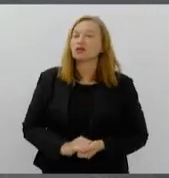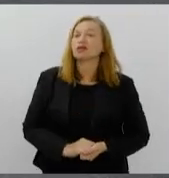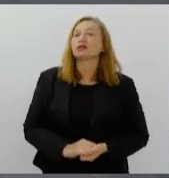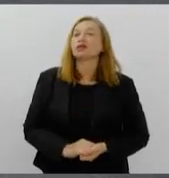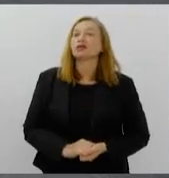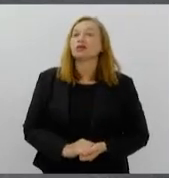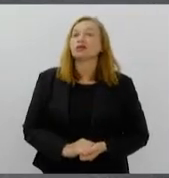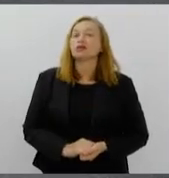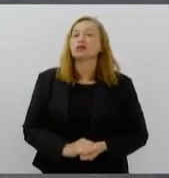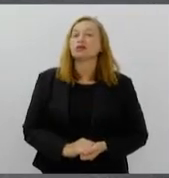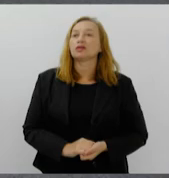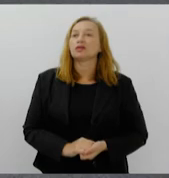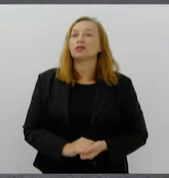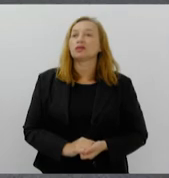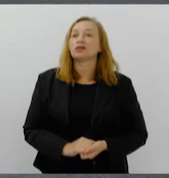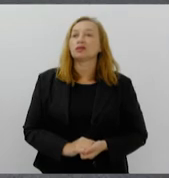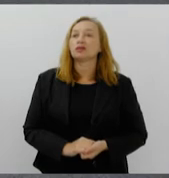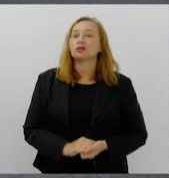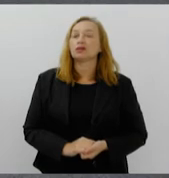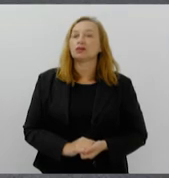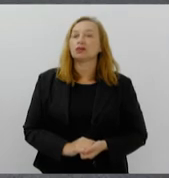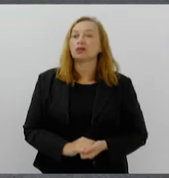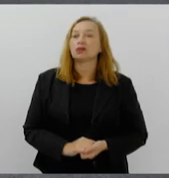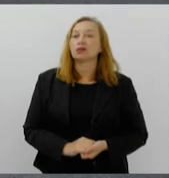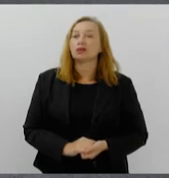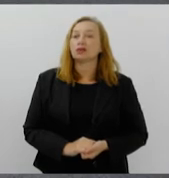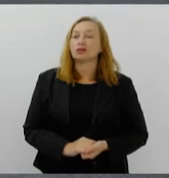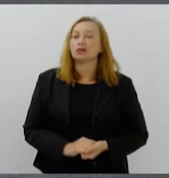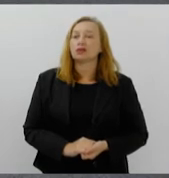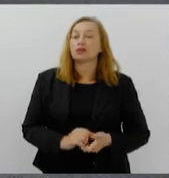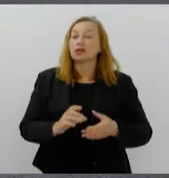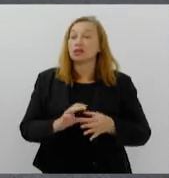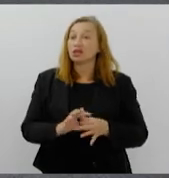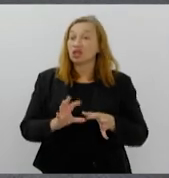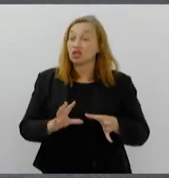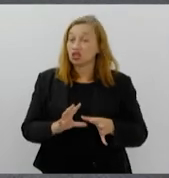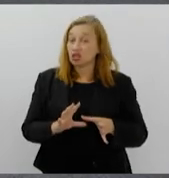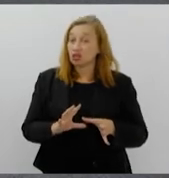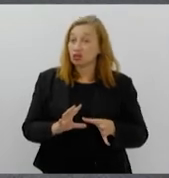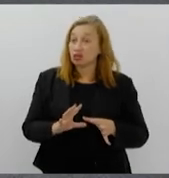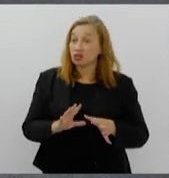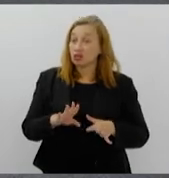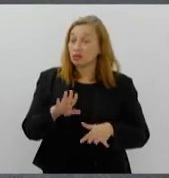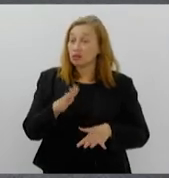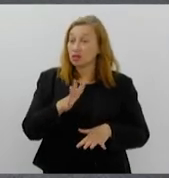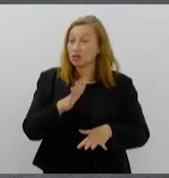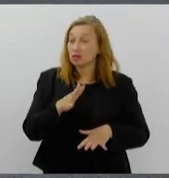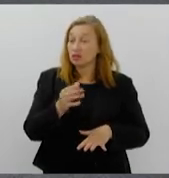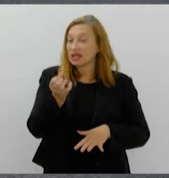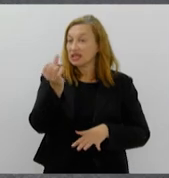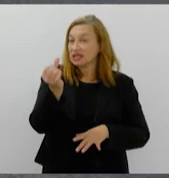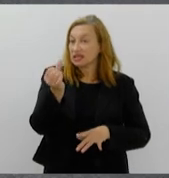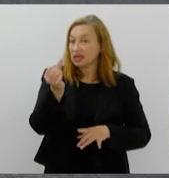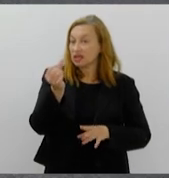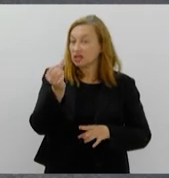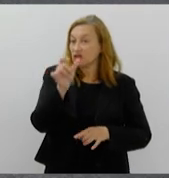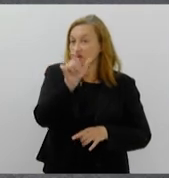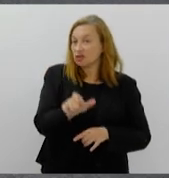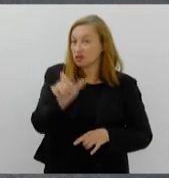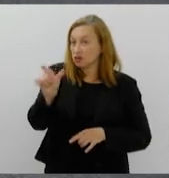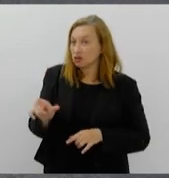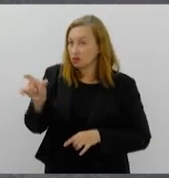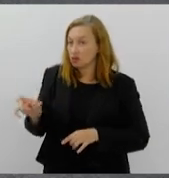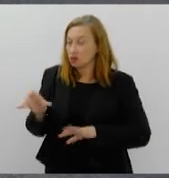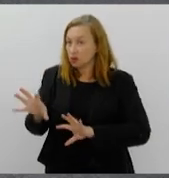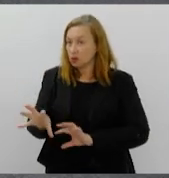macularam esse programa, permitindo que, no mínimo, 6 pessoas fossem infectadas